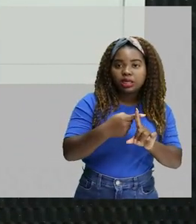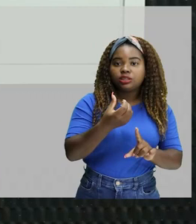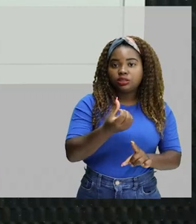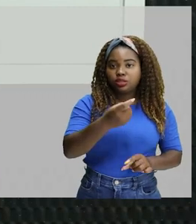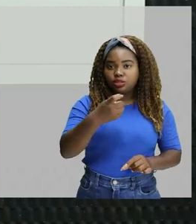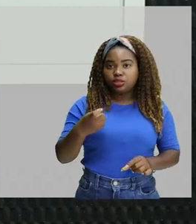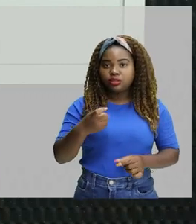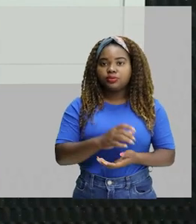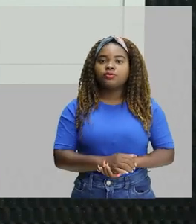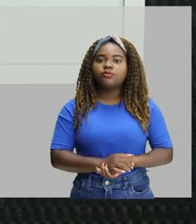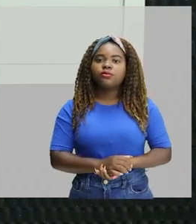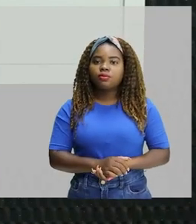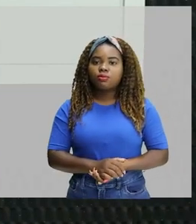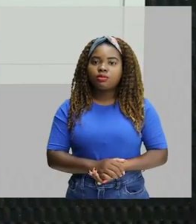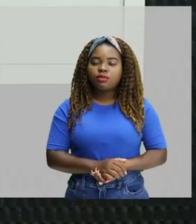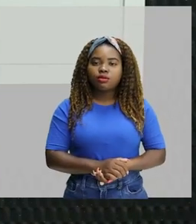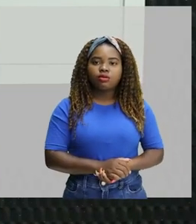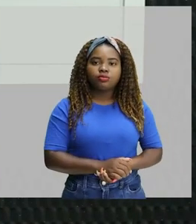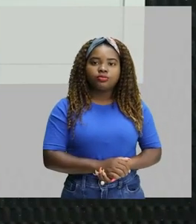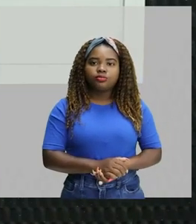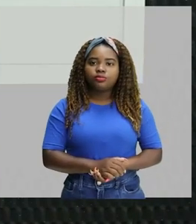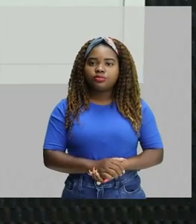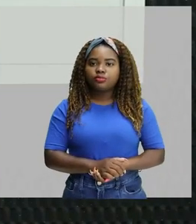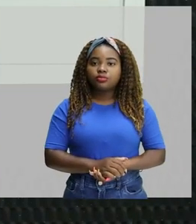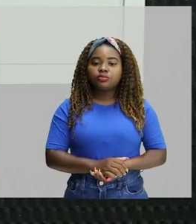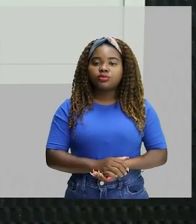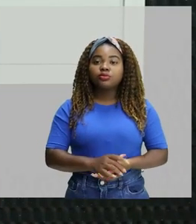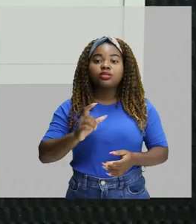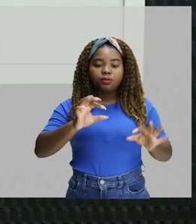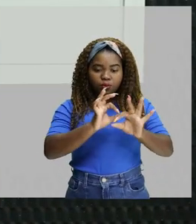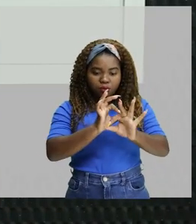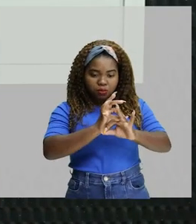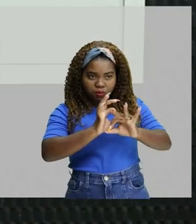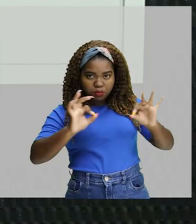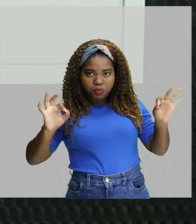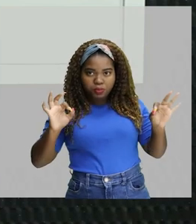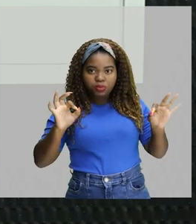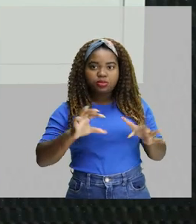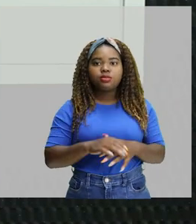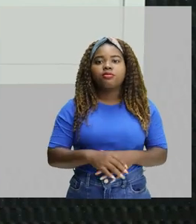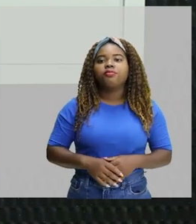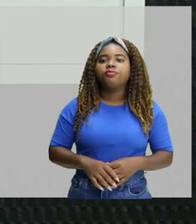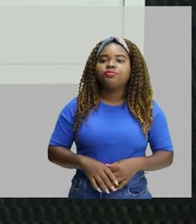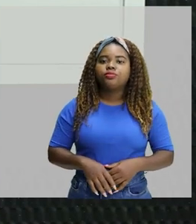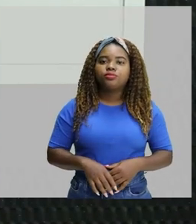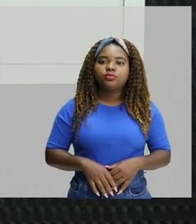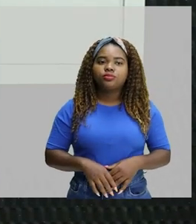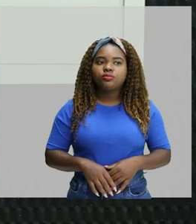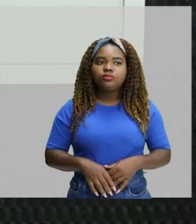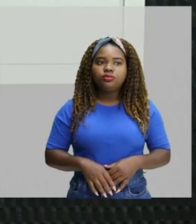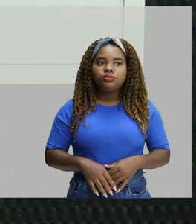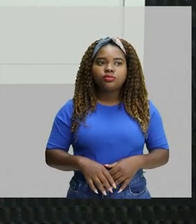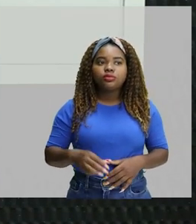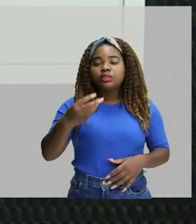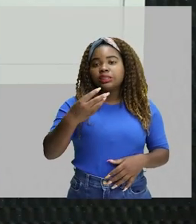6x certo vamos passar nossa Barrinha passei a Barrinha